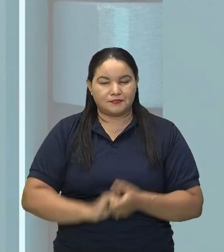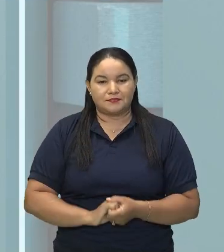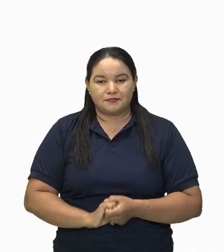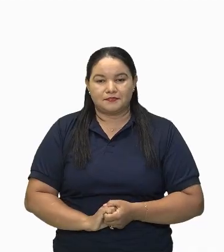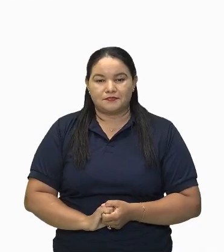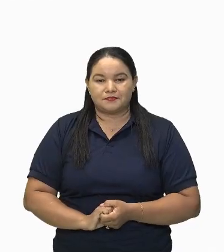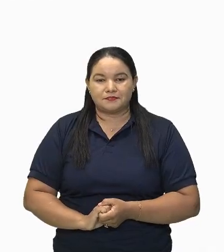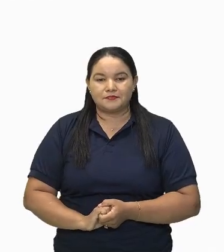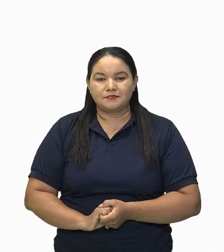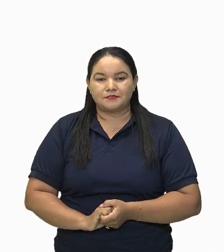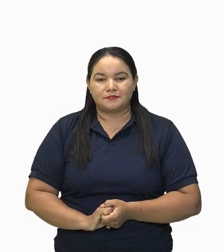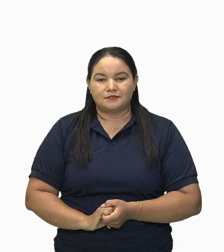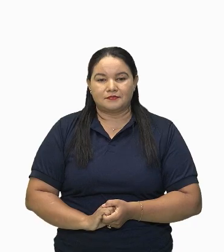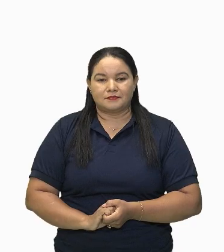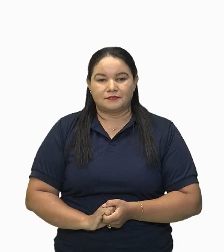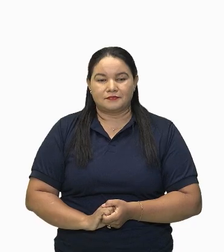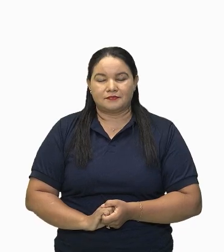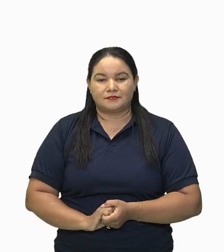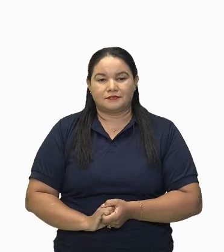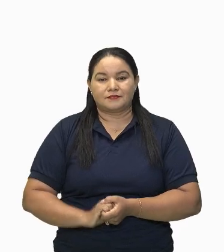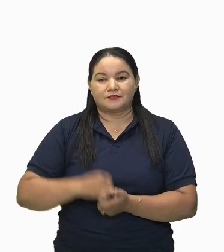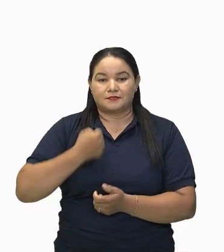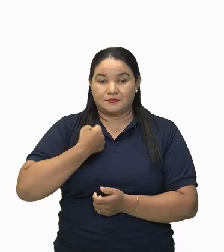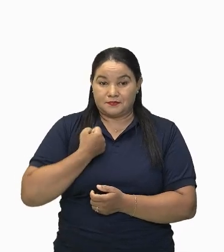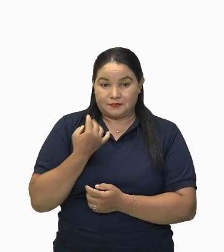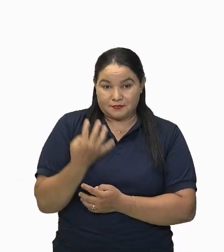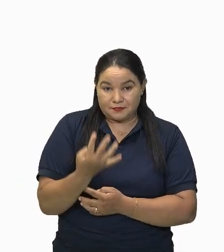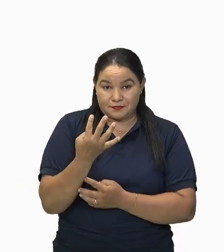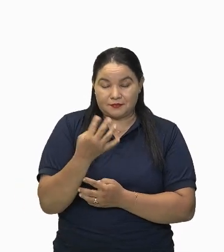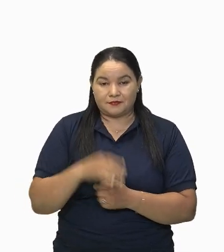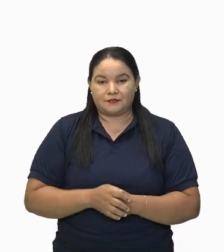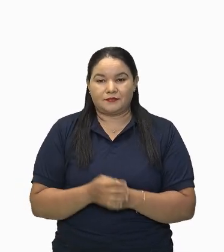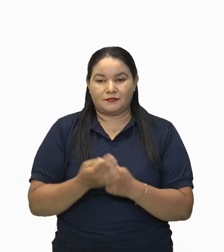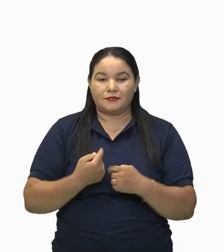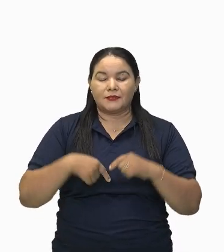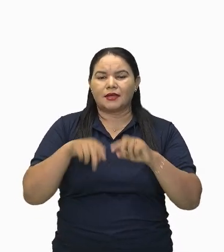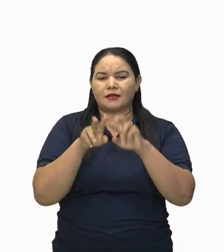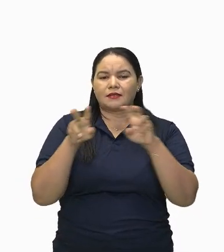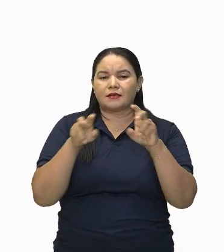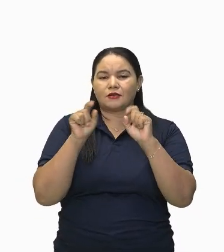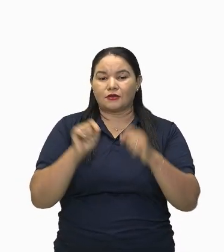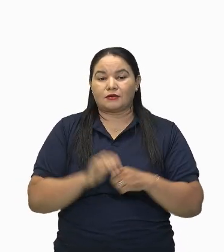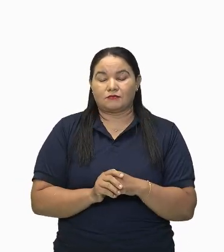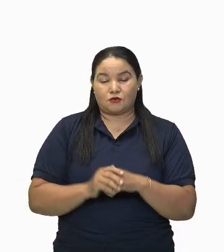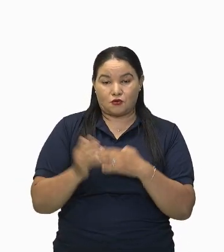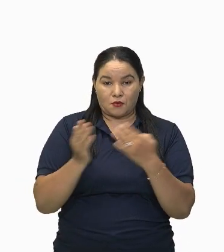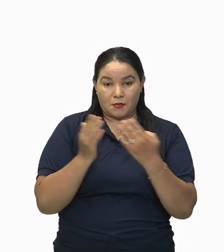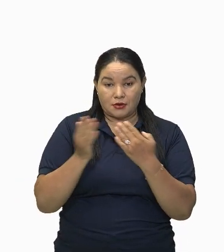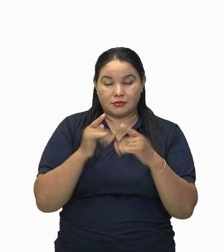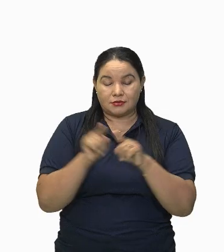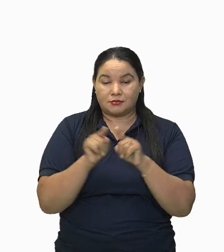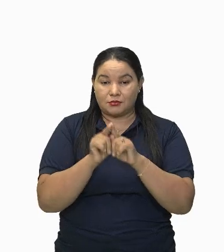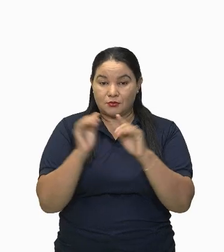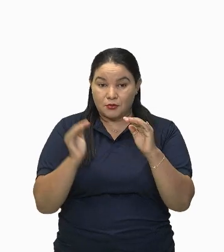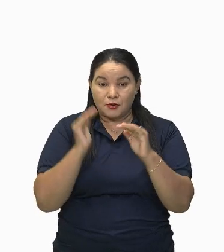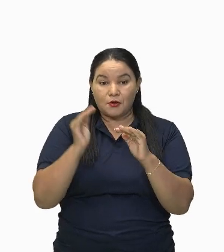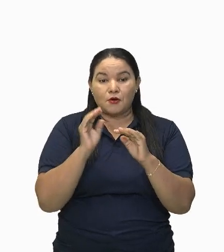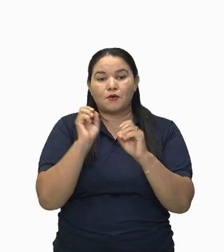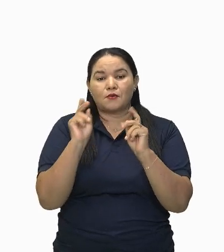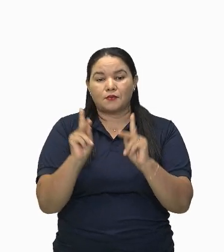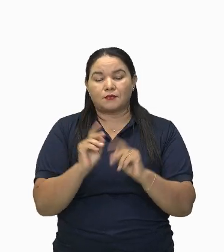hoje. Aula número 4, objeto de conhecimento, comparativos e